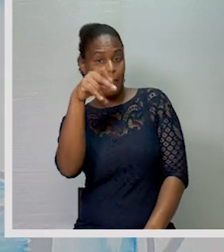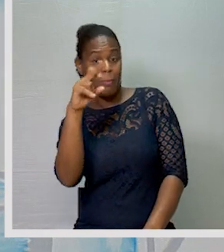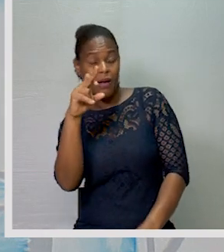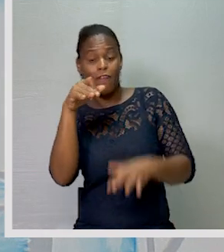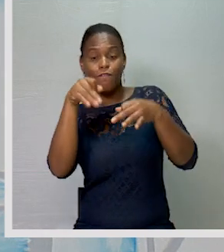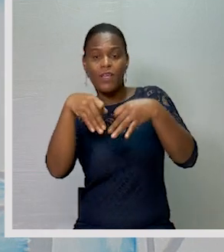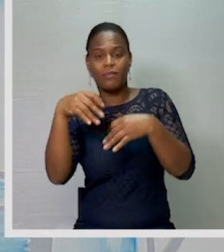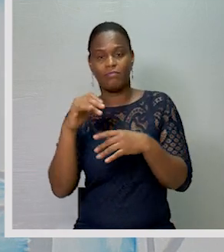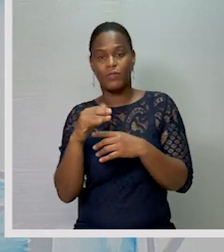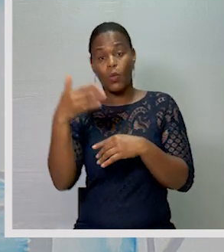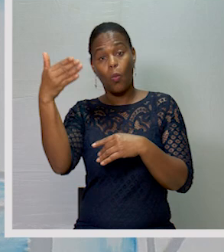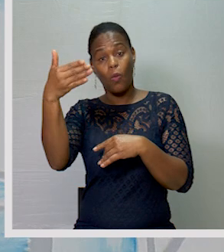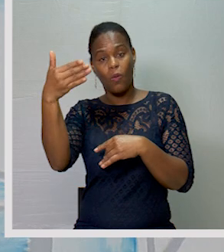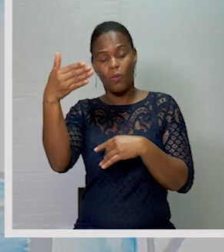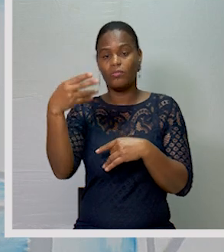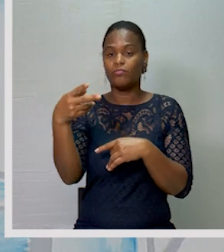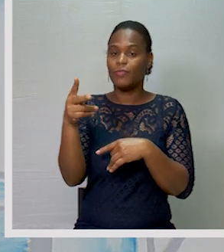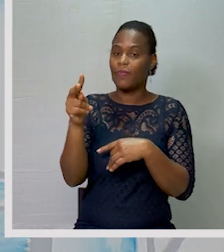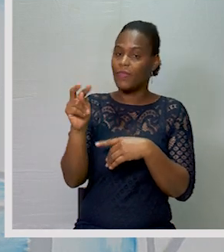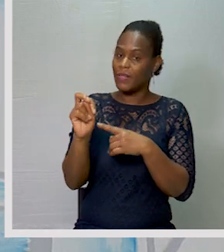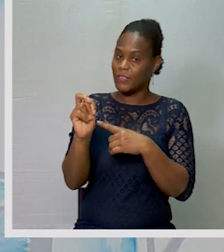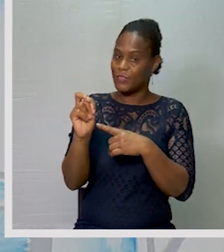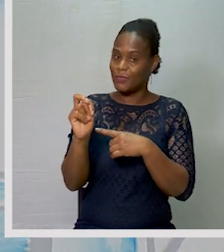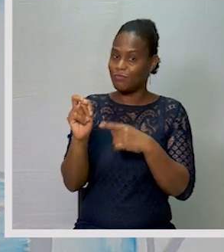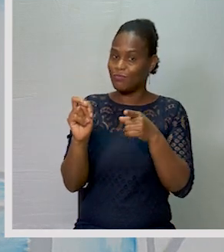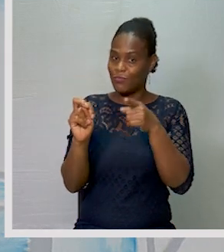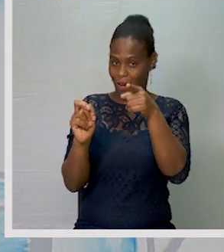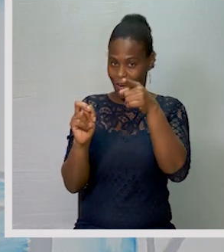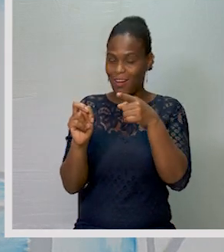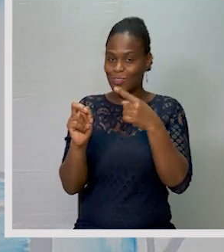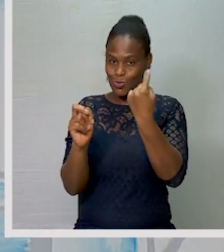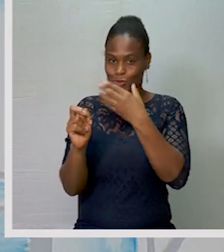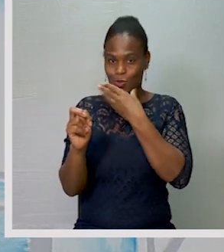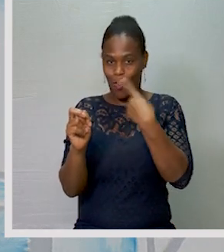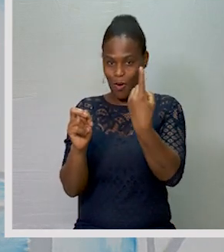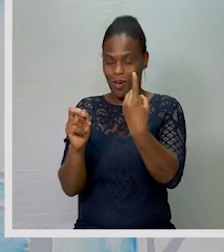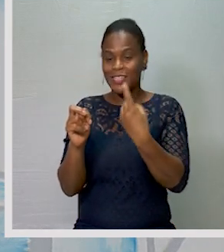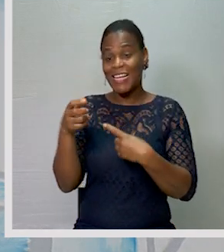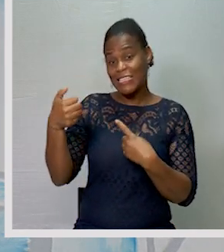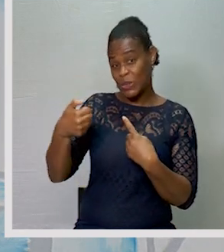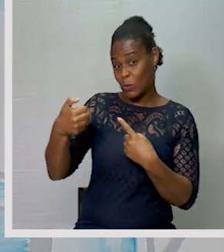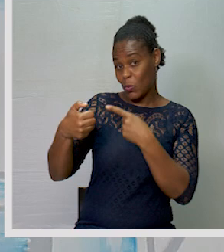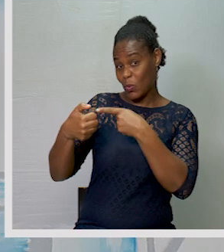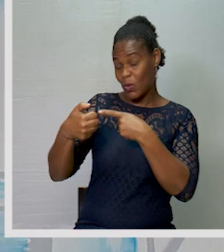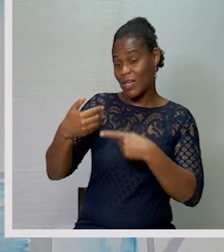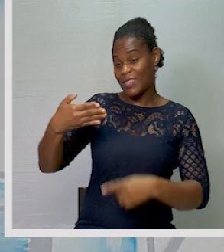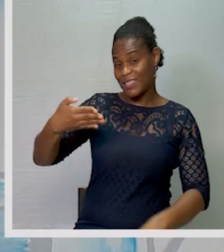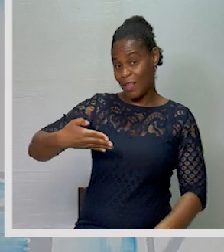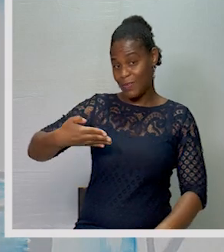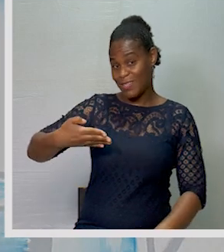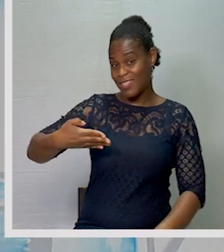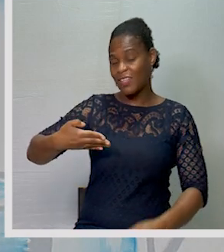em 1, 3, sozinhos. Boa, 5, depois de